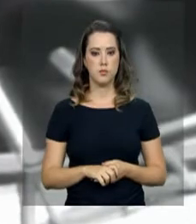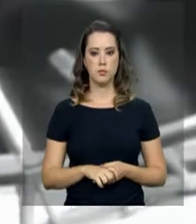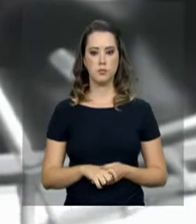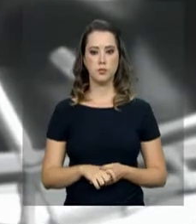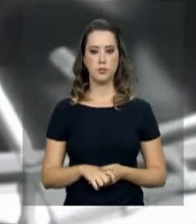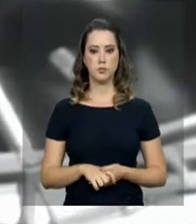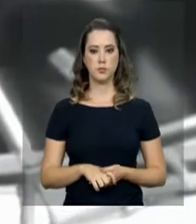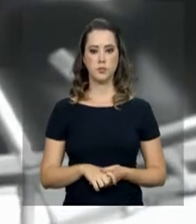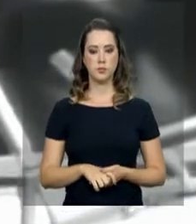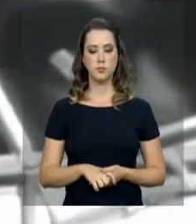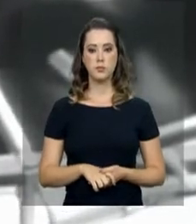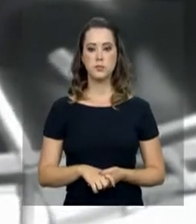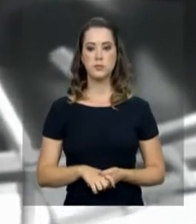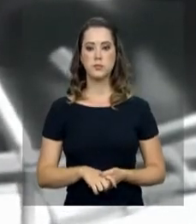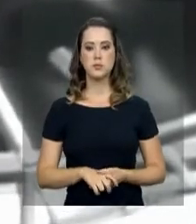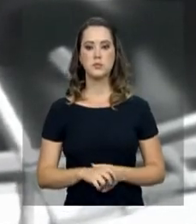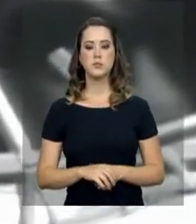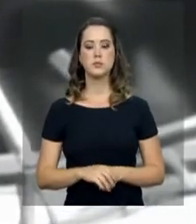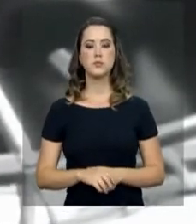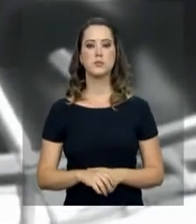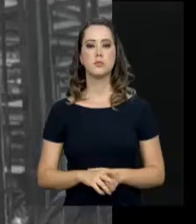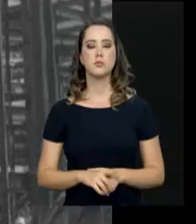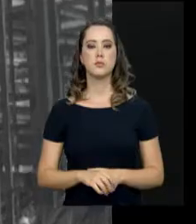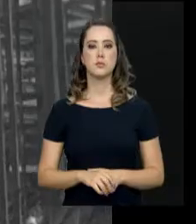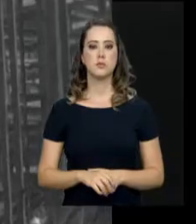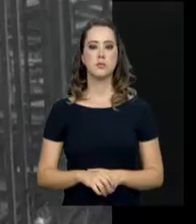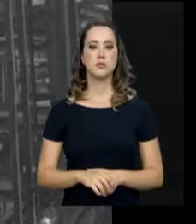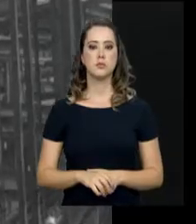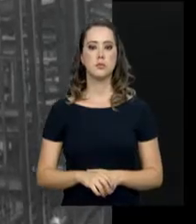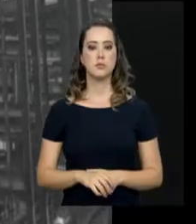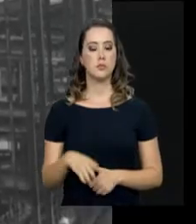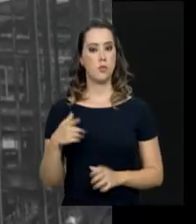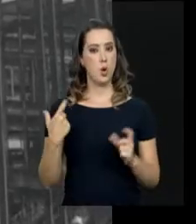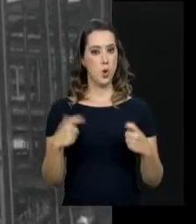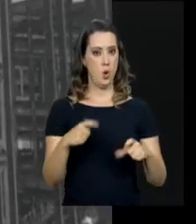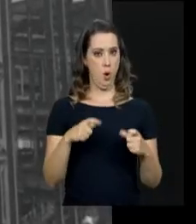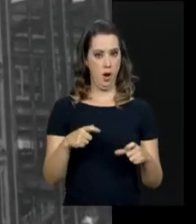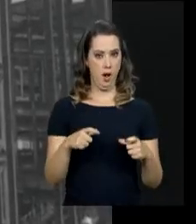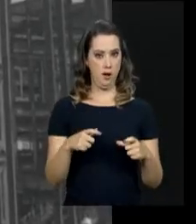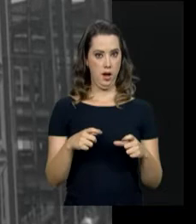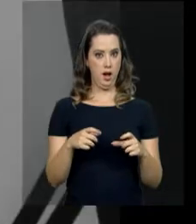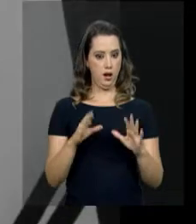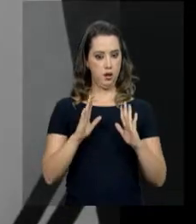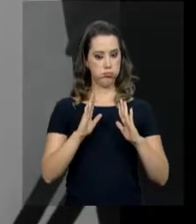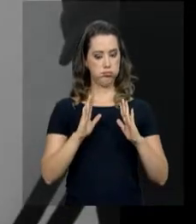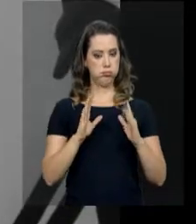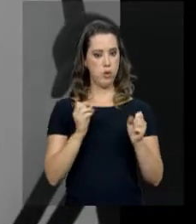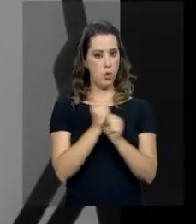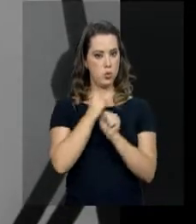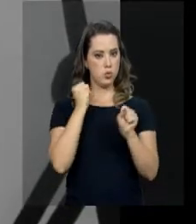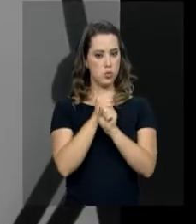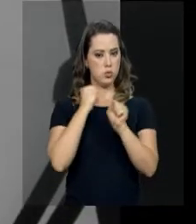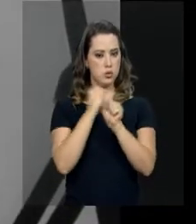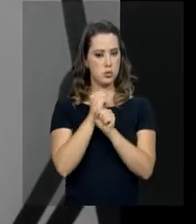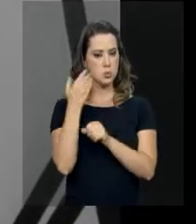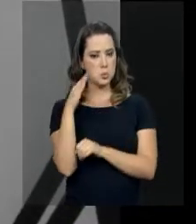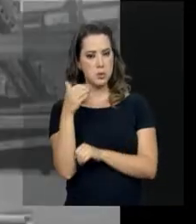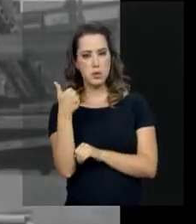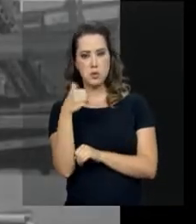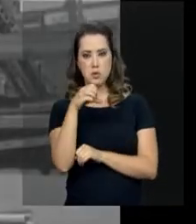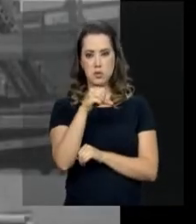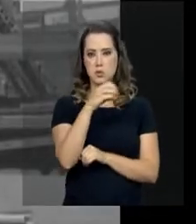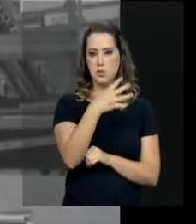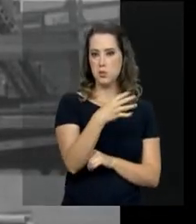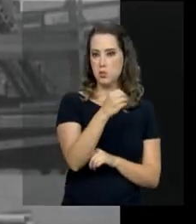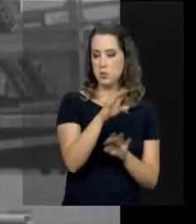dead. But the United Nations lives. Enquanto a sede da ONU era construída em Nova York, entre o fim da década de 40 e o